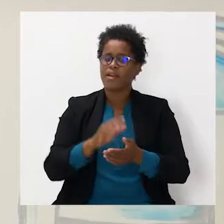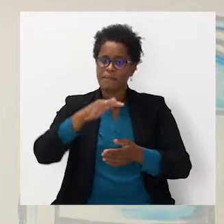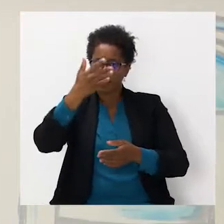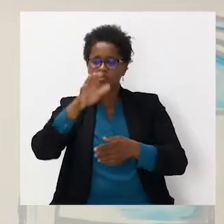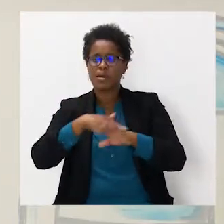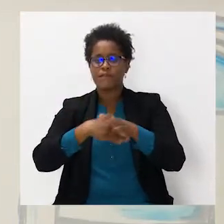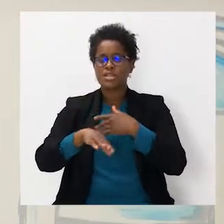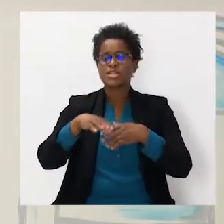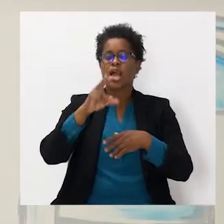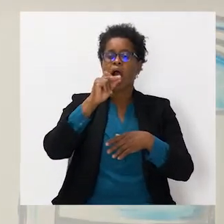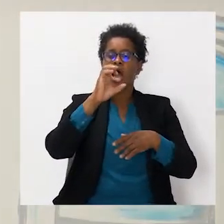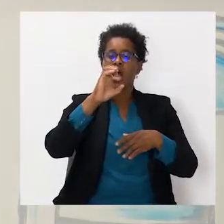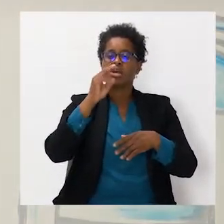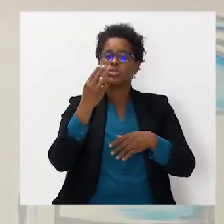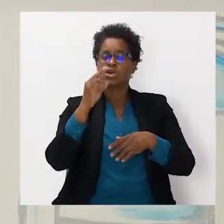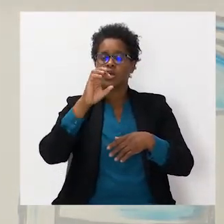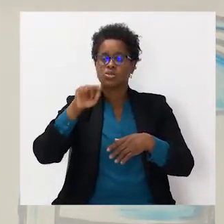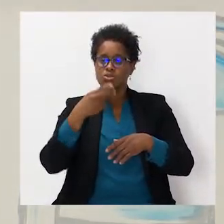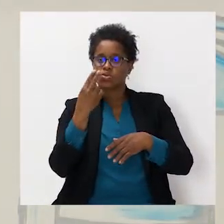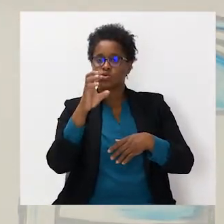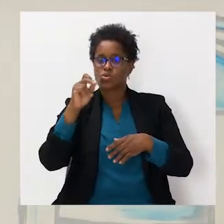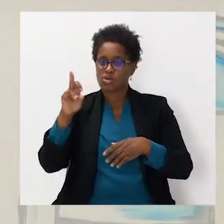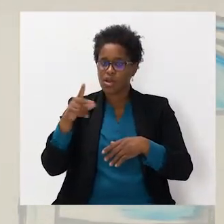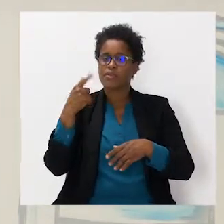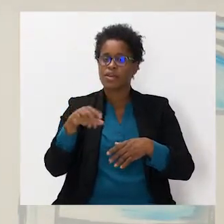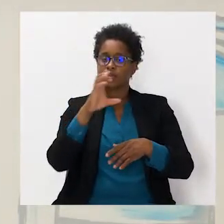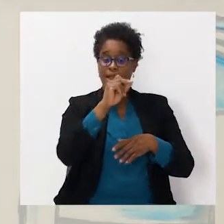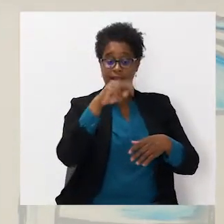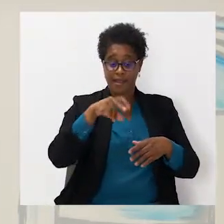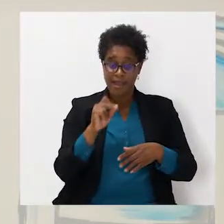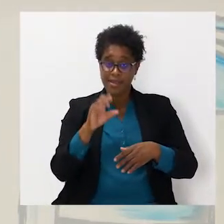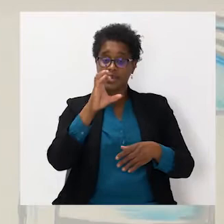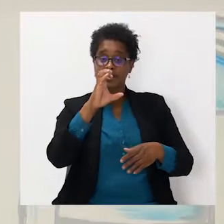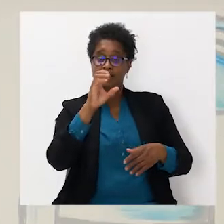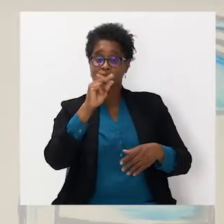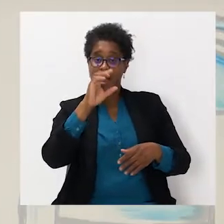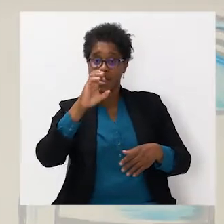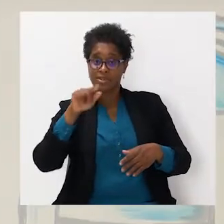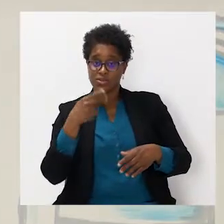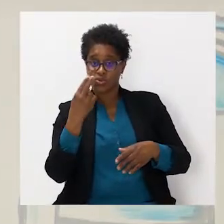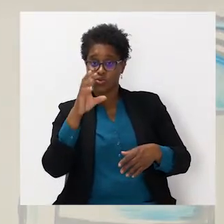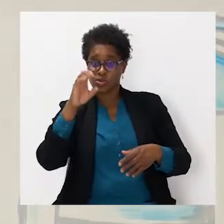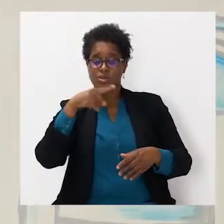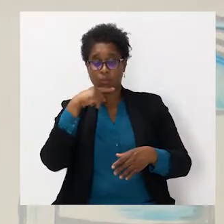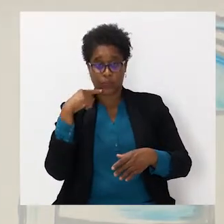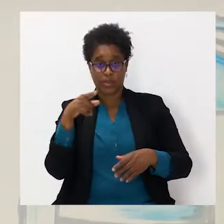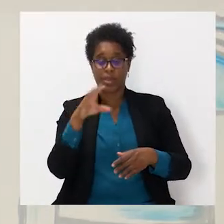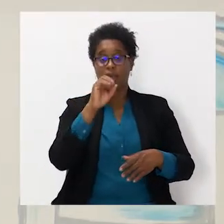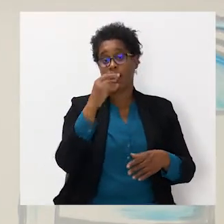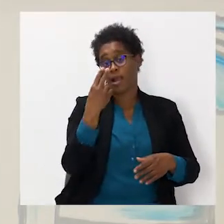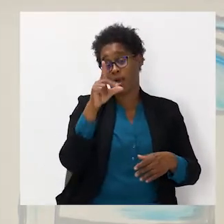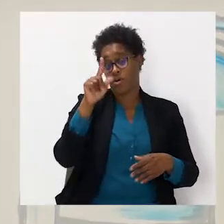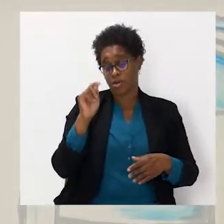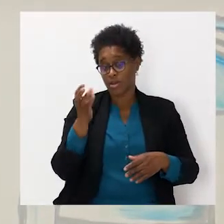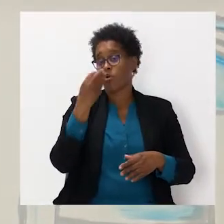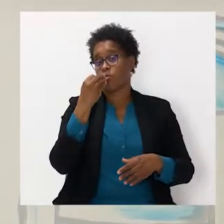fazer o açúcar, não é? Vem da cana-de-açúcar. Então, é o próprio caule que nós comemos. Falta agora o